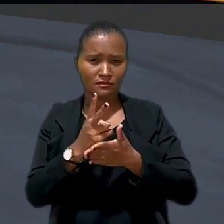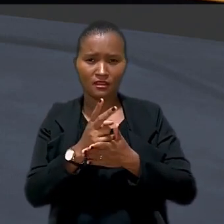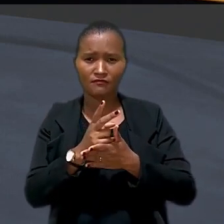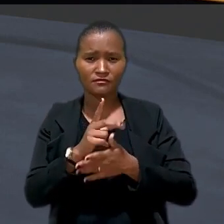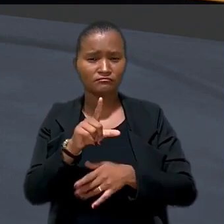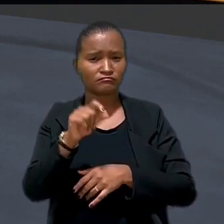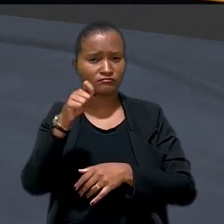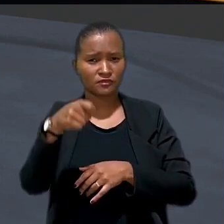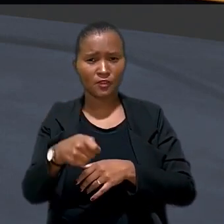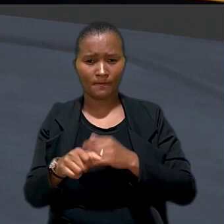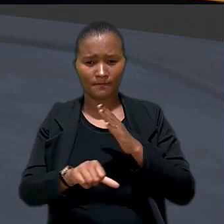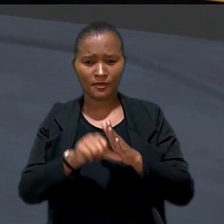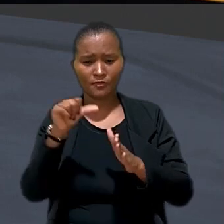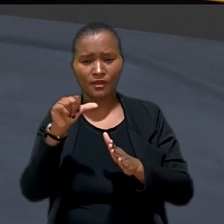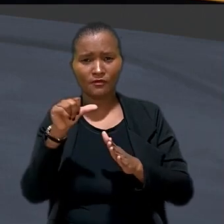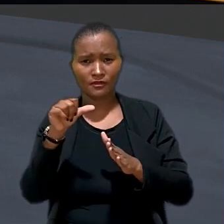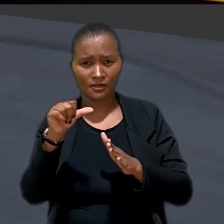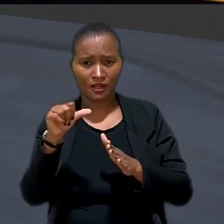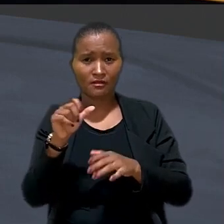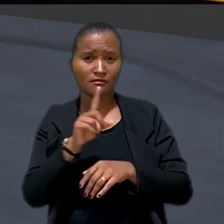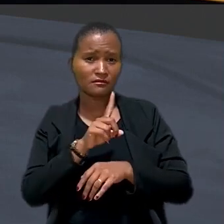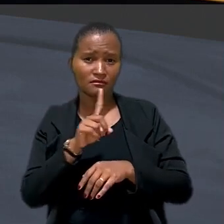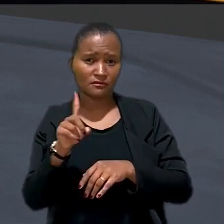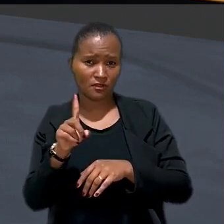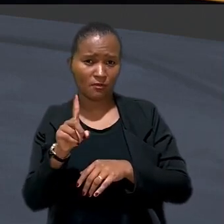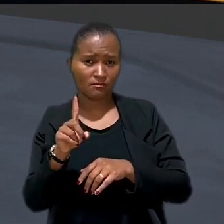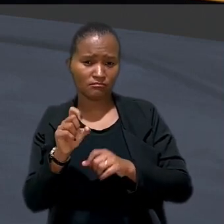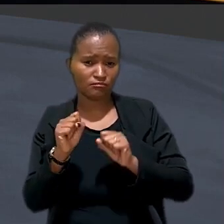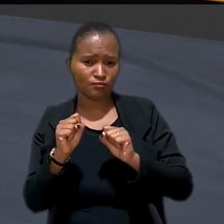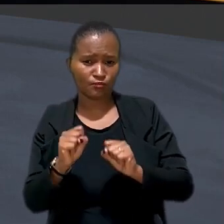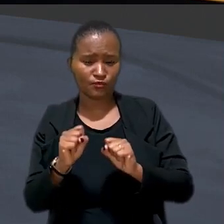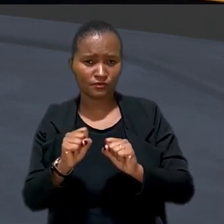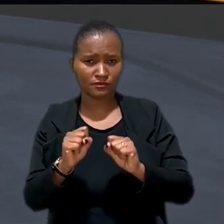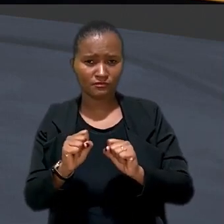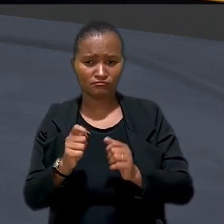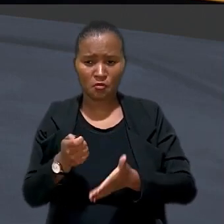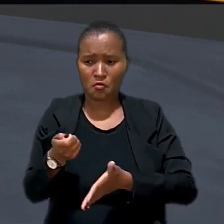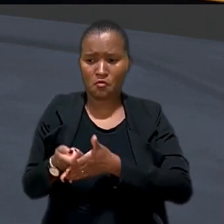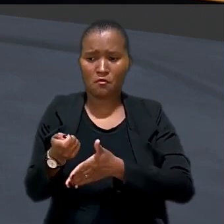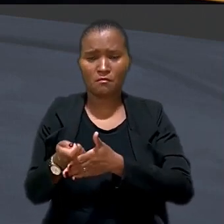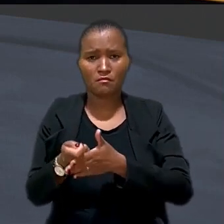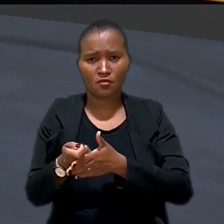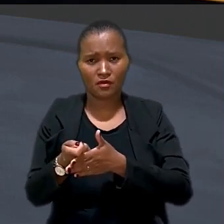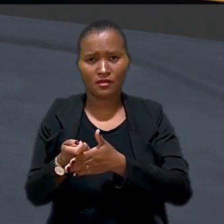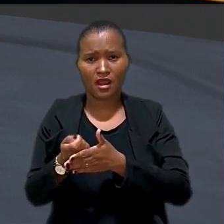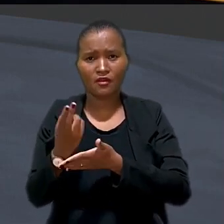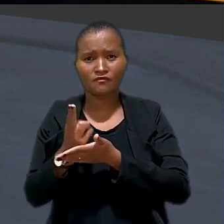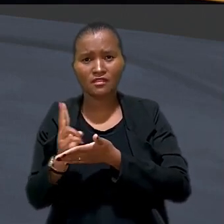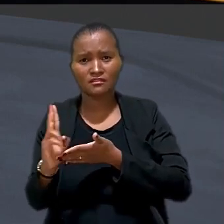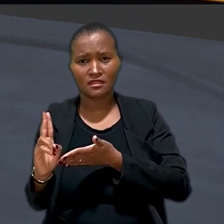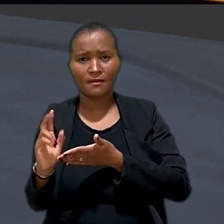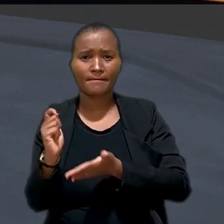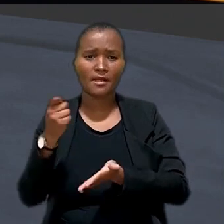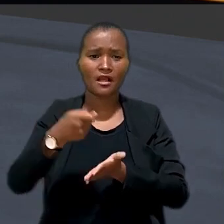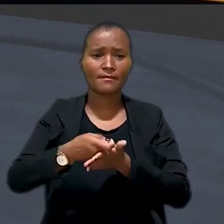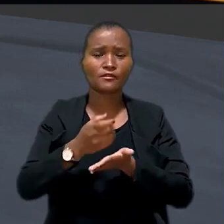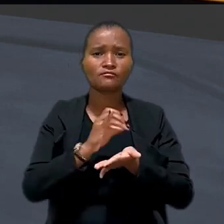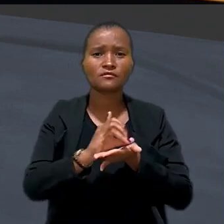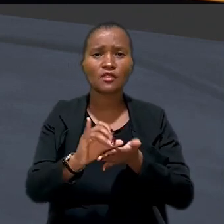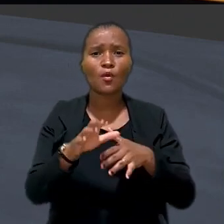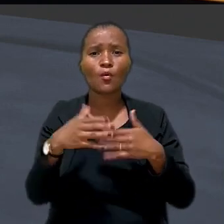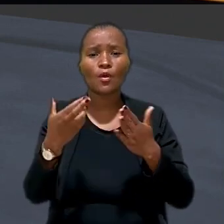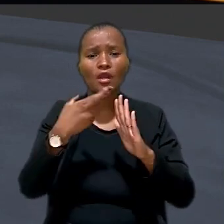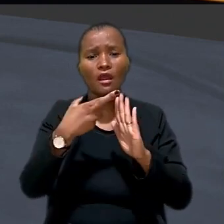manteve decisão de primeiro grau no sentido de que não seria razoável impor à empregadora o pagamento de indenização quando as